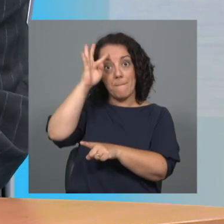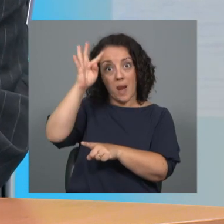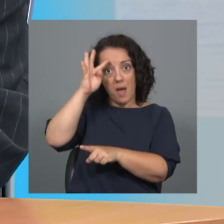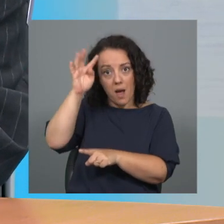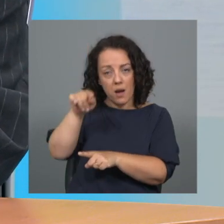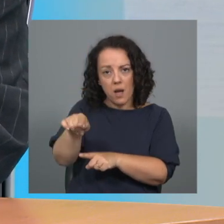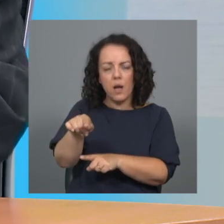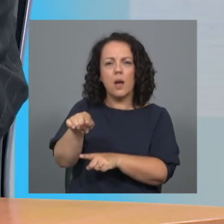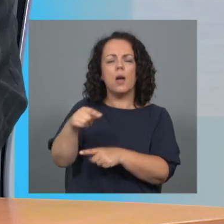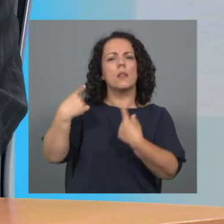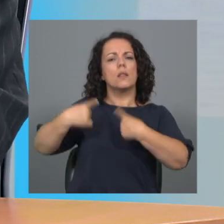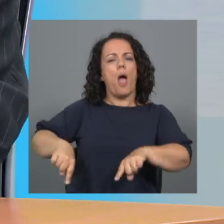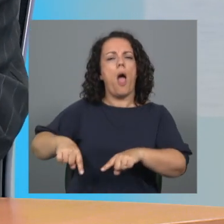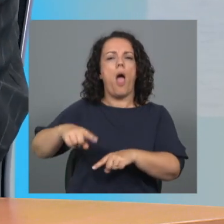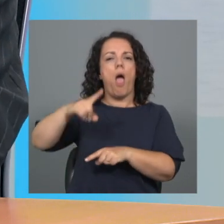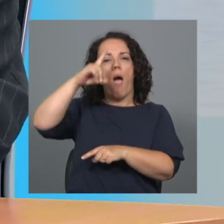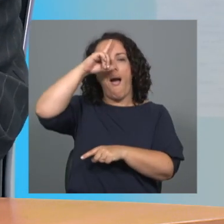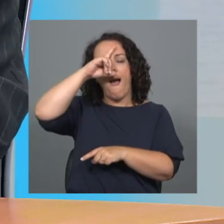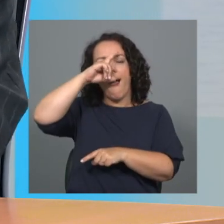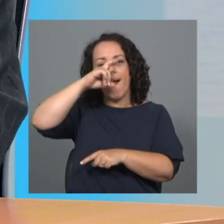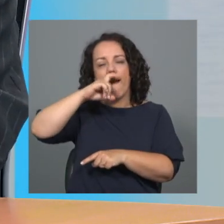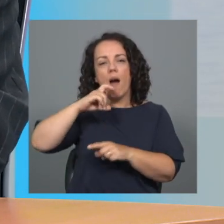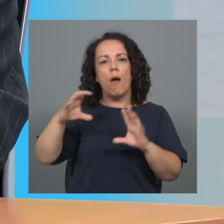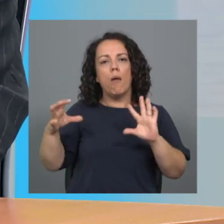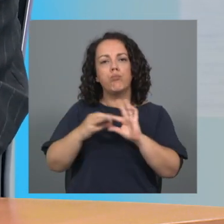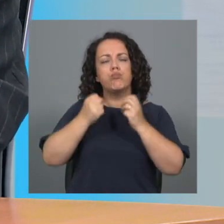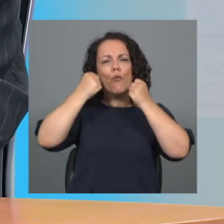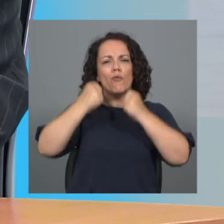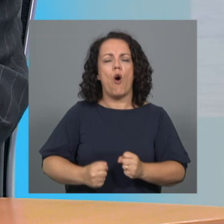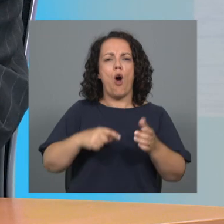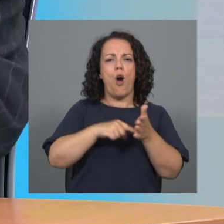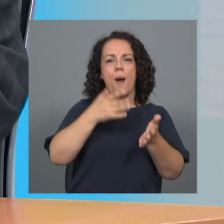série de memórias bíblicas e históricas,